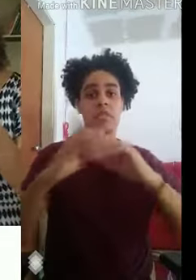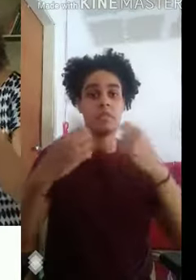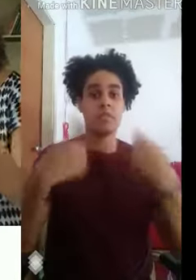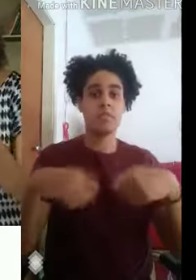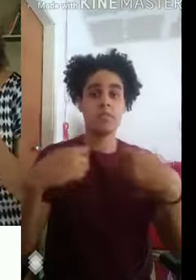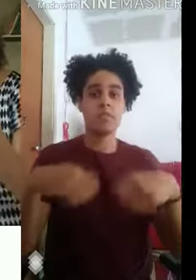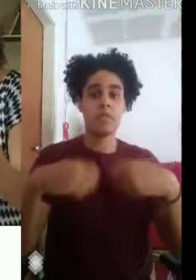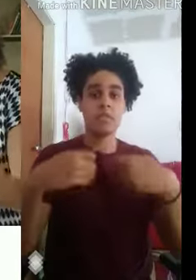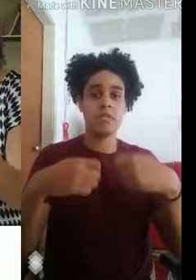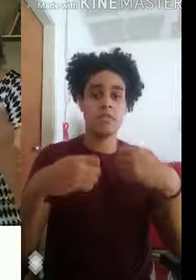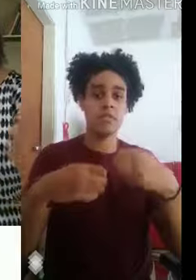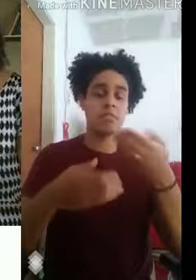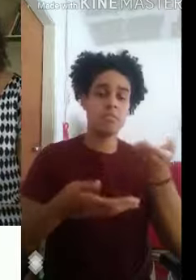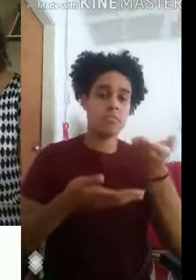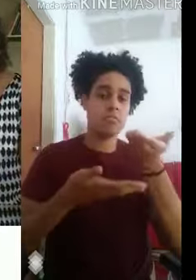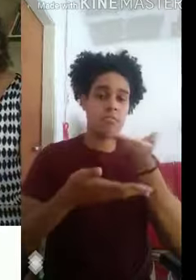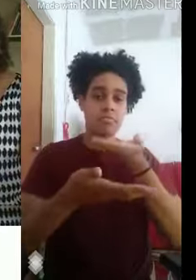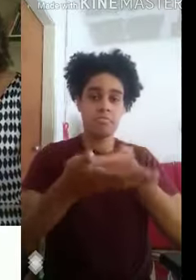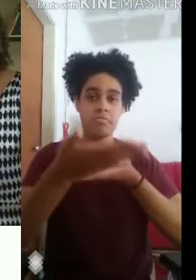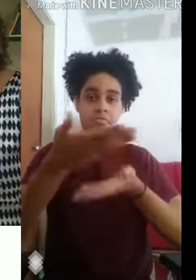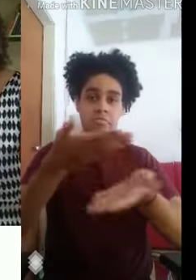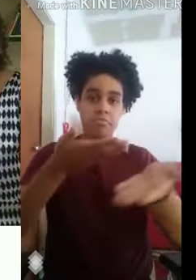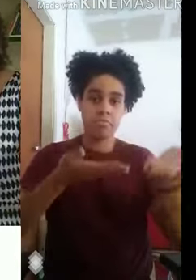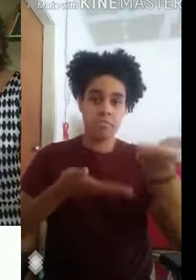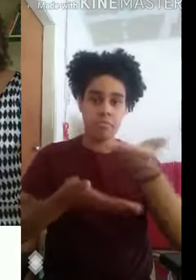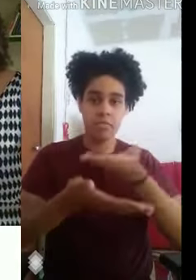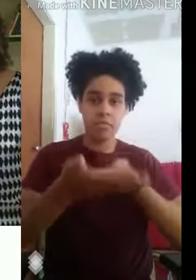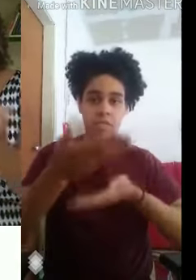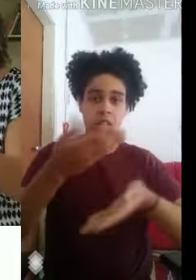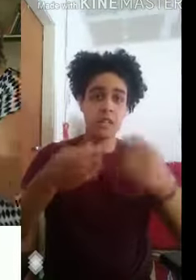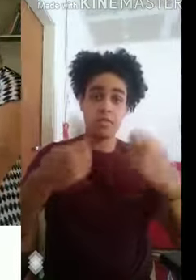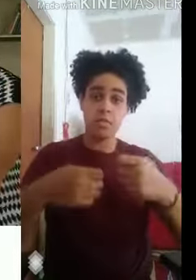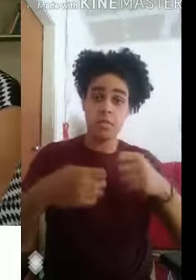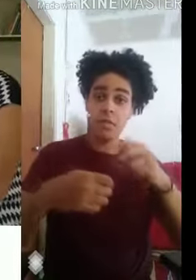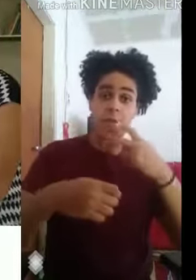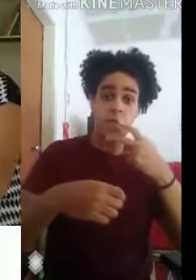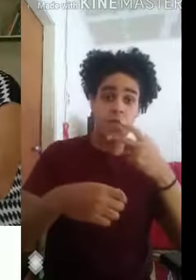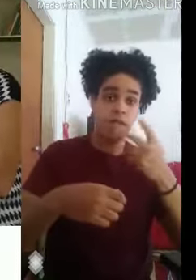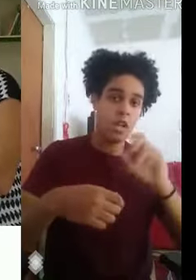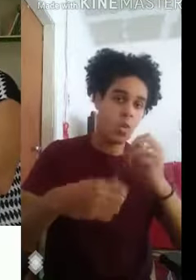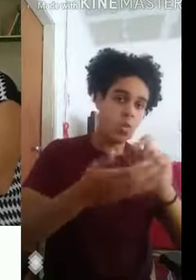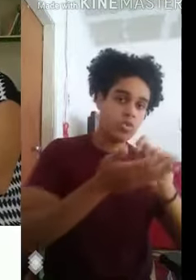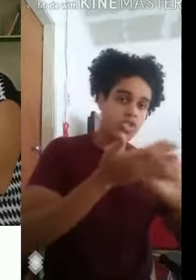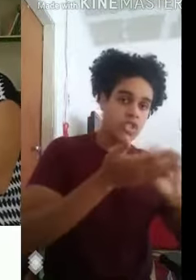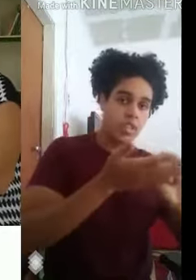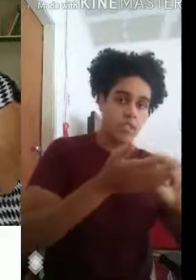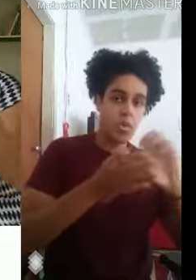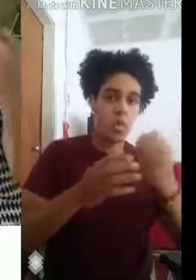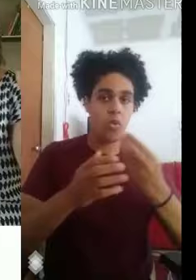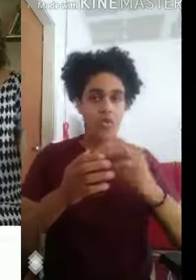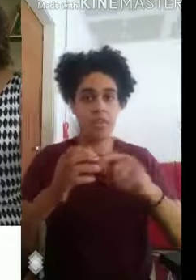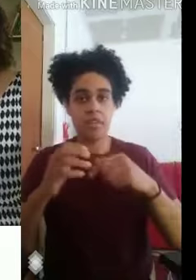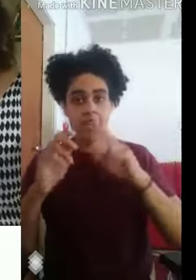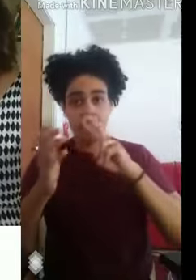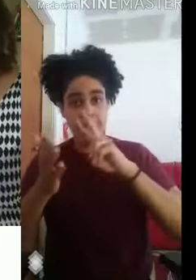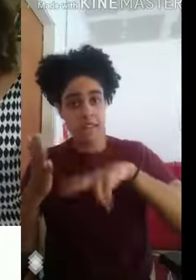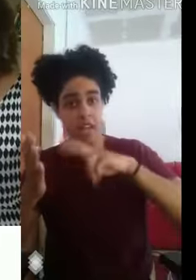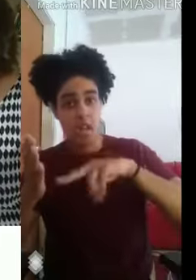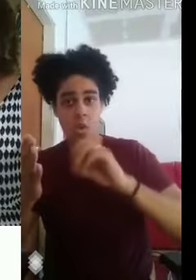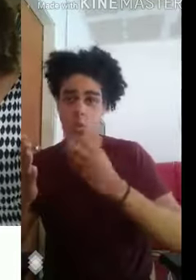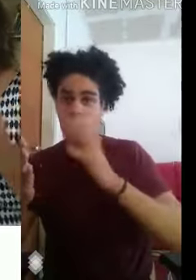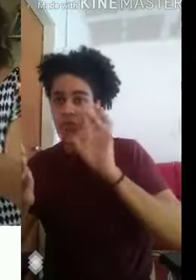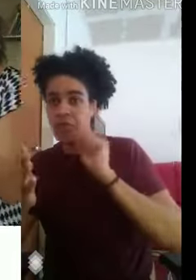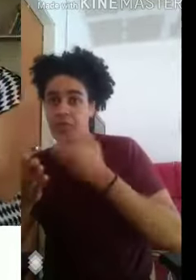uma interlocução. É preciso haver quem fala ou escreve e quem vai ler ou ouvir. É preciso haver